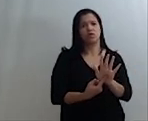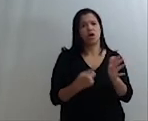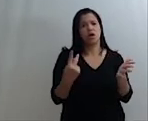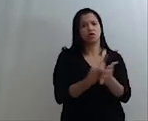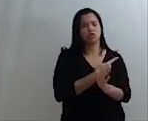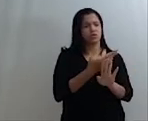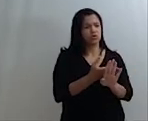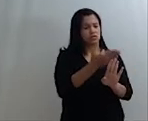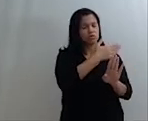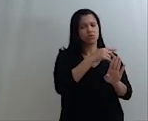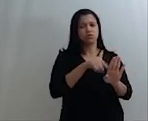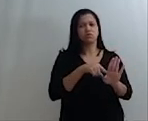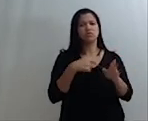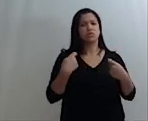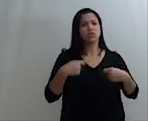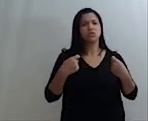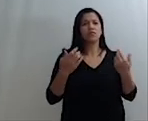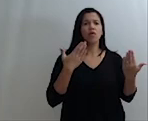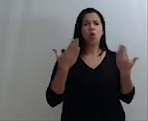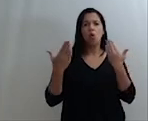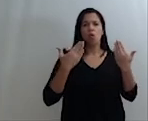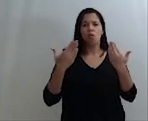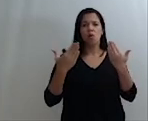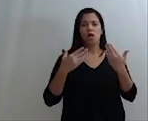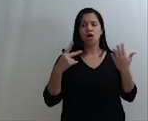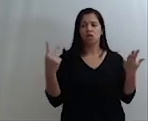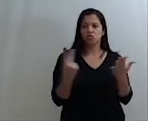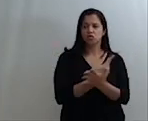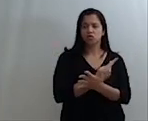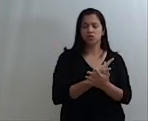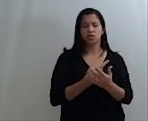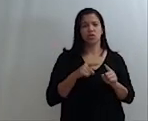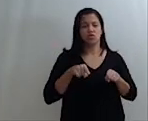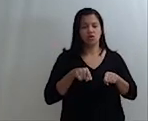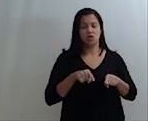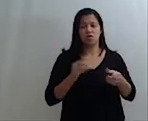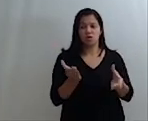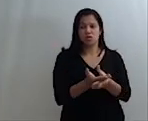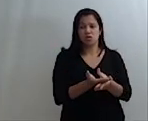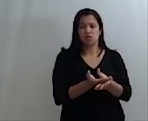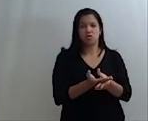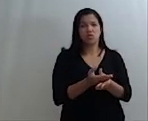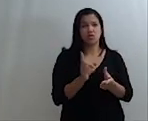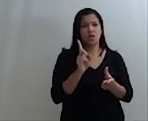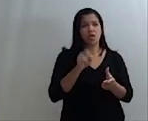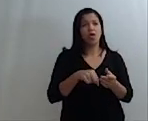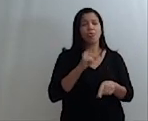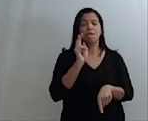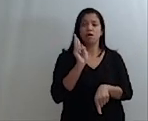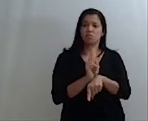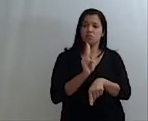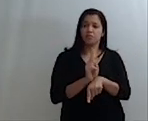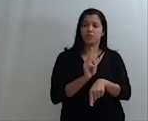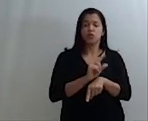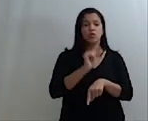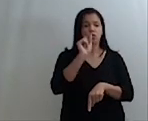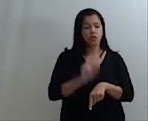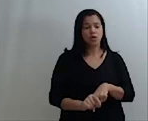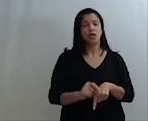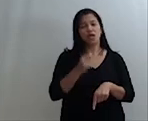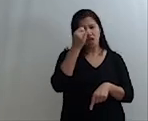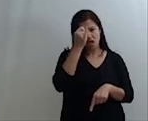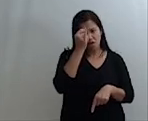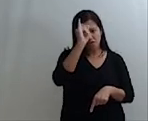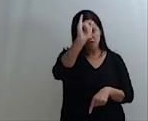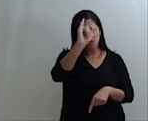distinção com relação ao caso em exame porque aqui se trata também de resguardar a ordem pública e evitar a